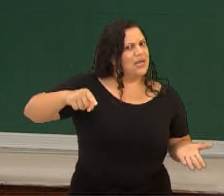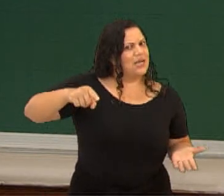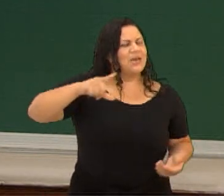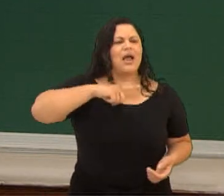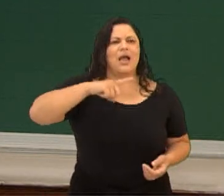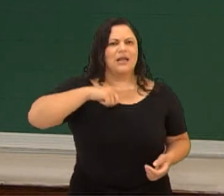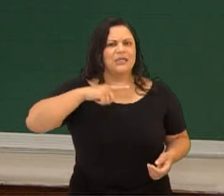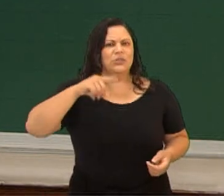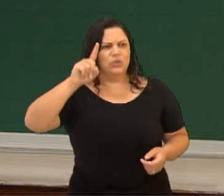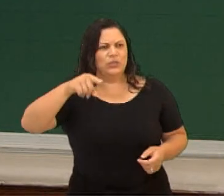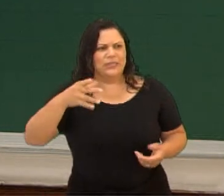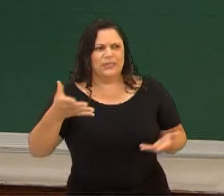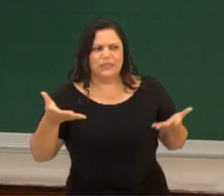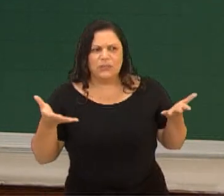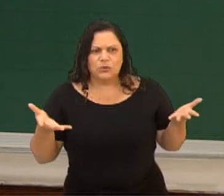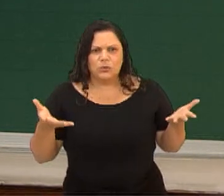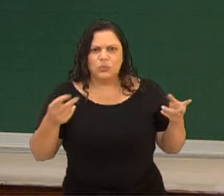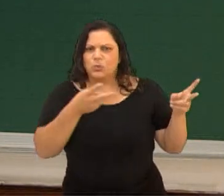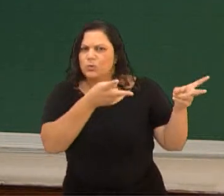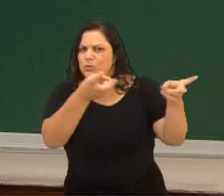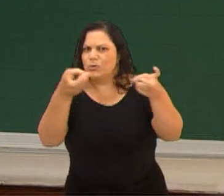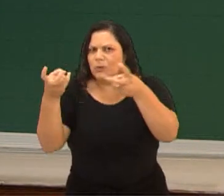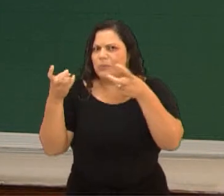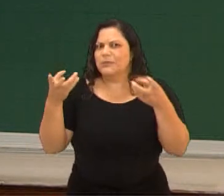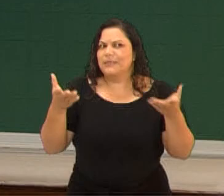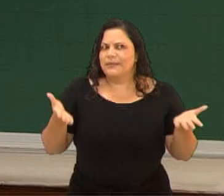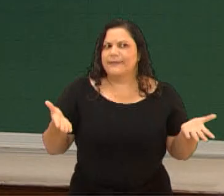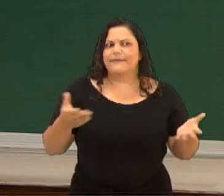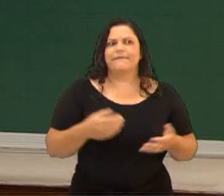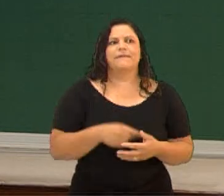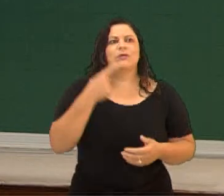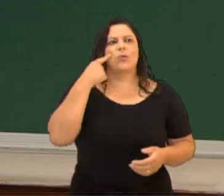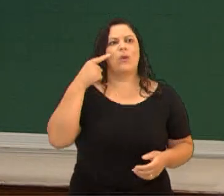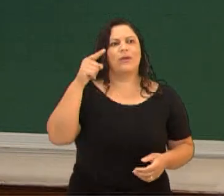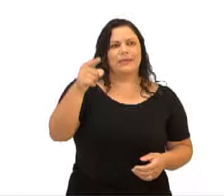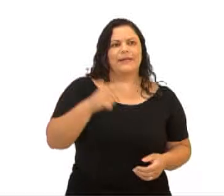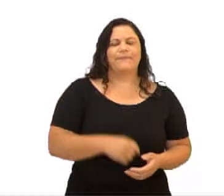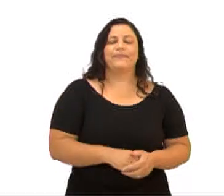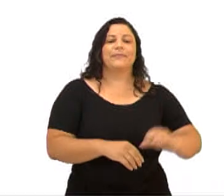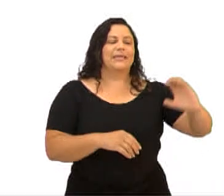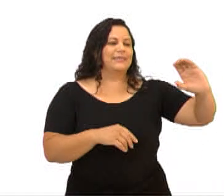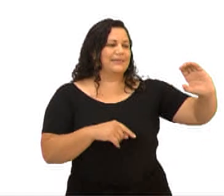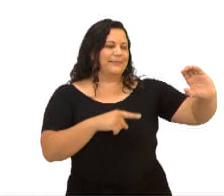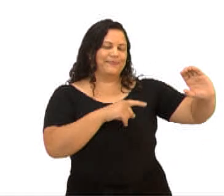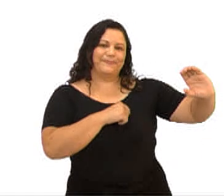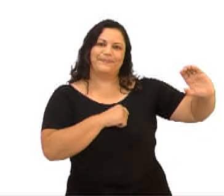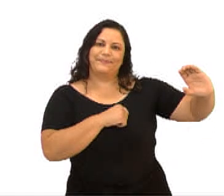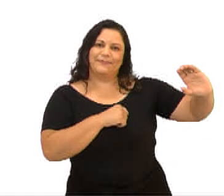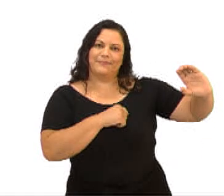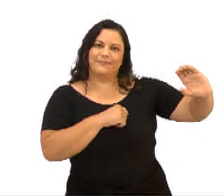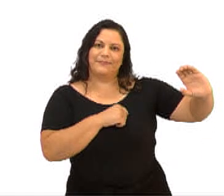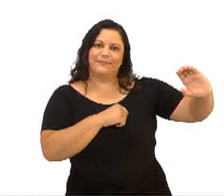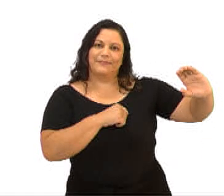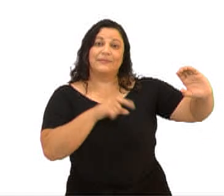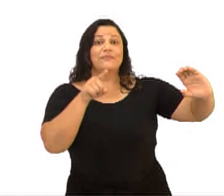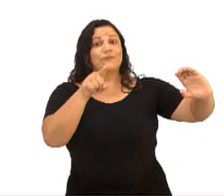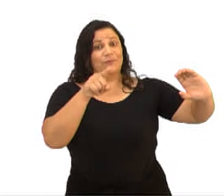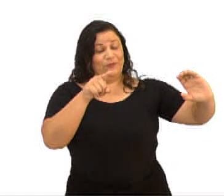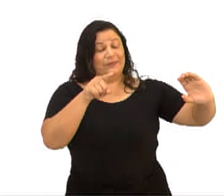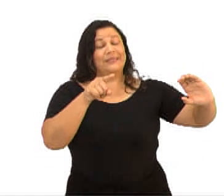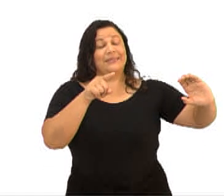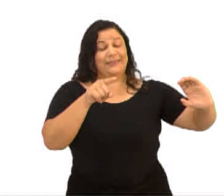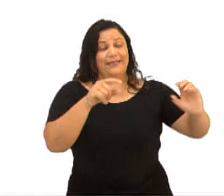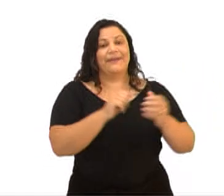das alternativas? Observem aqui comigo então, olhem lá. Alternativa C. Você irá gastar